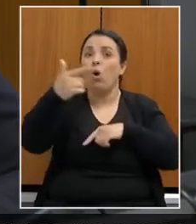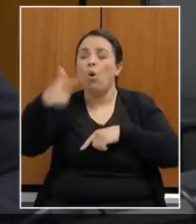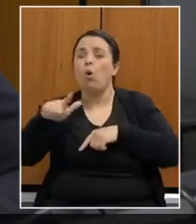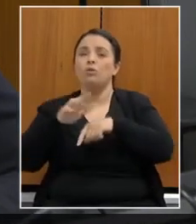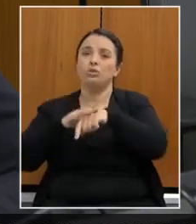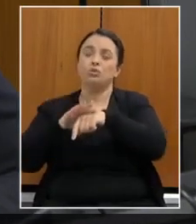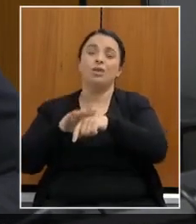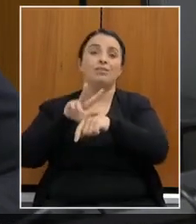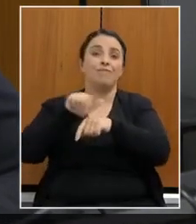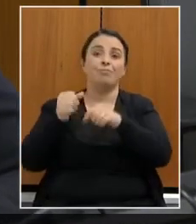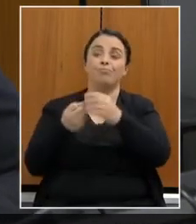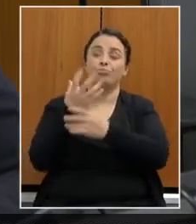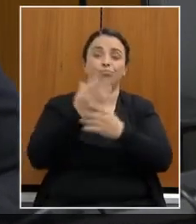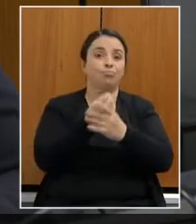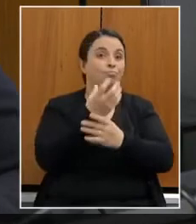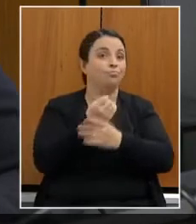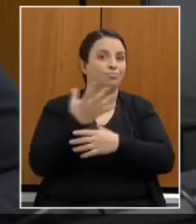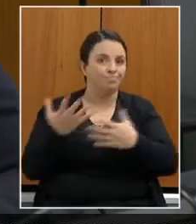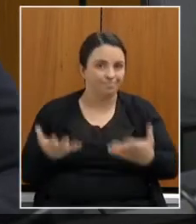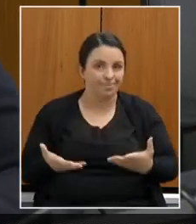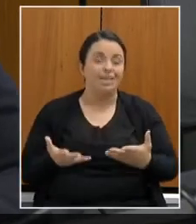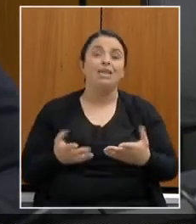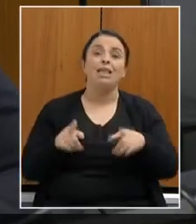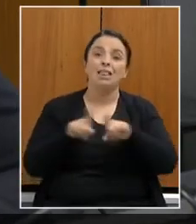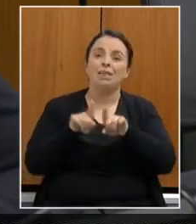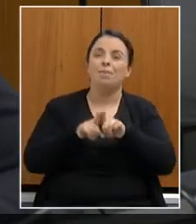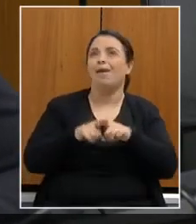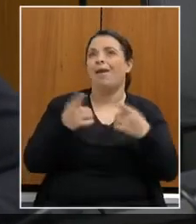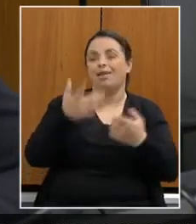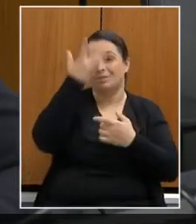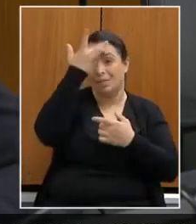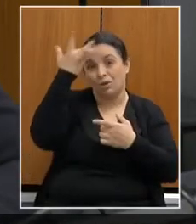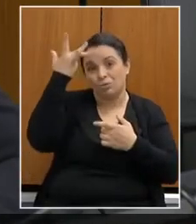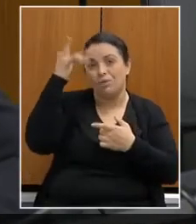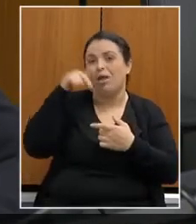linha de cuidado pós-Covid com atendimento de saúde mental, que é fundamental,